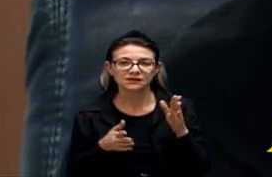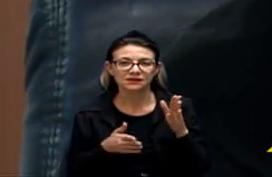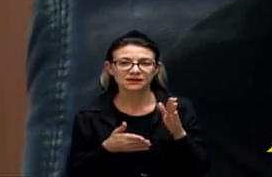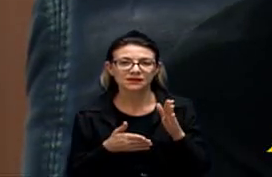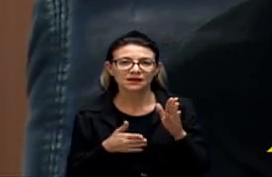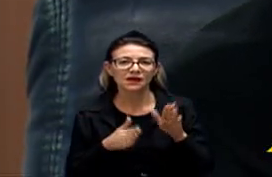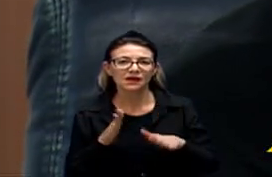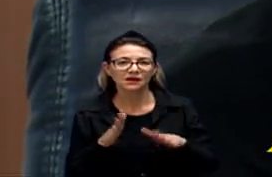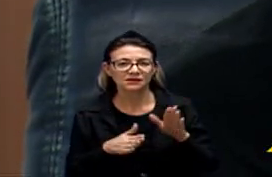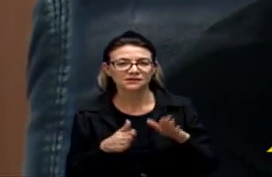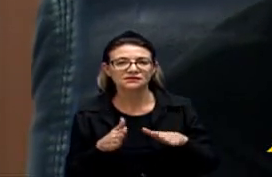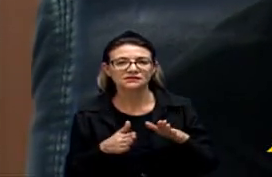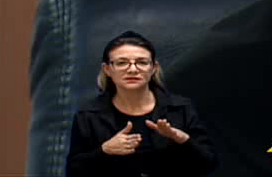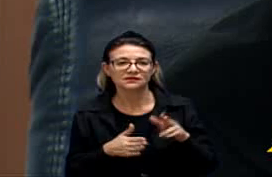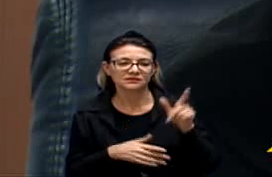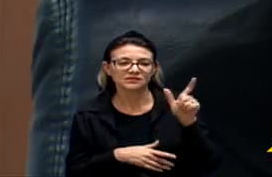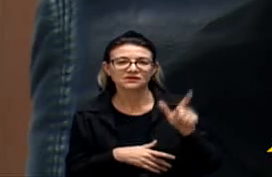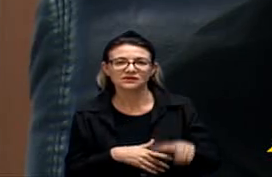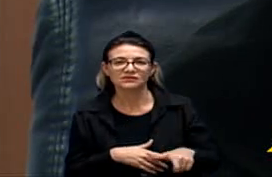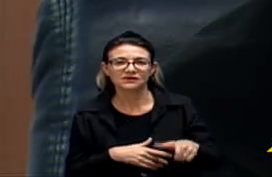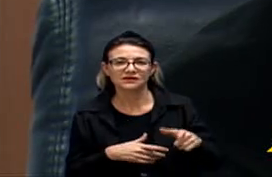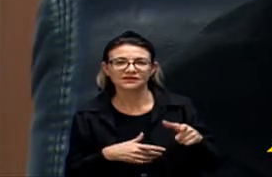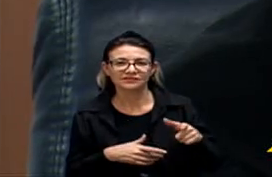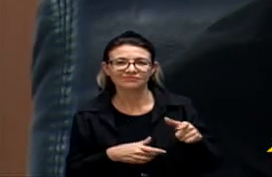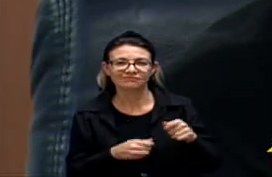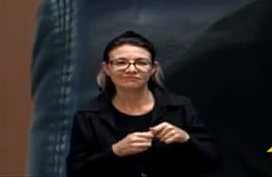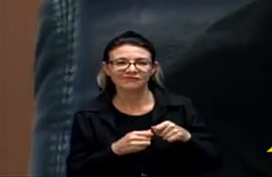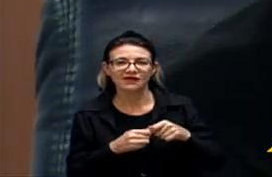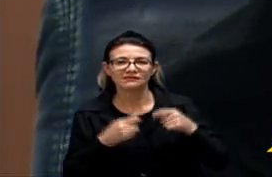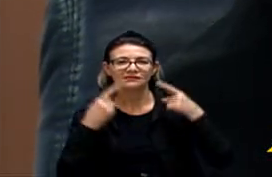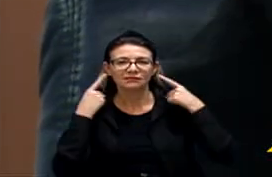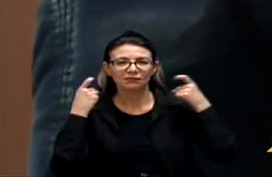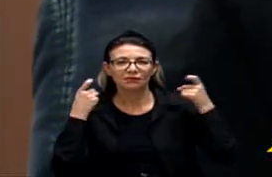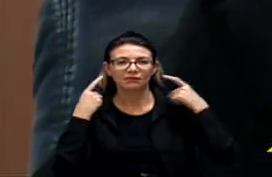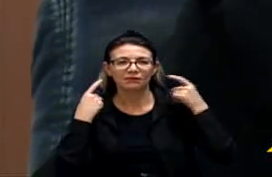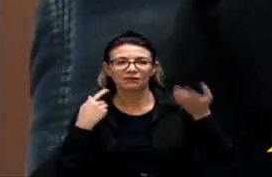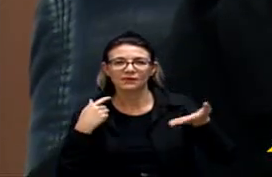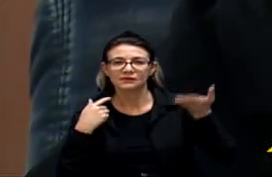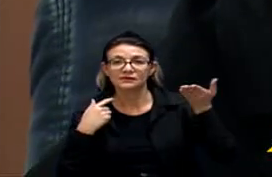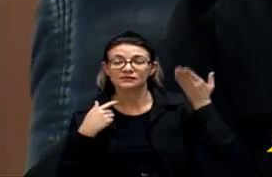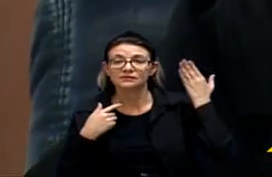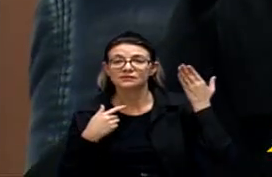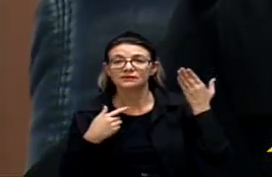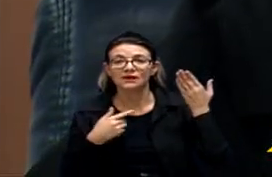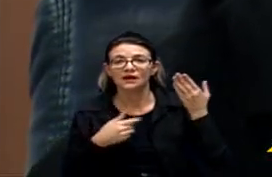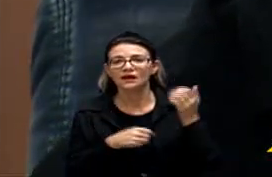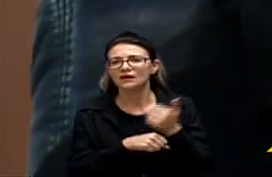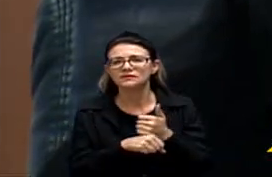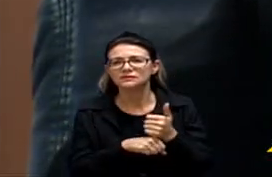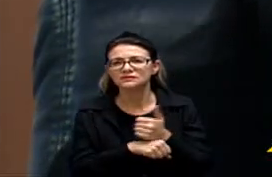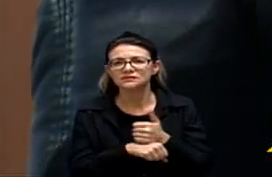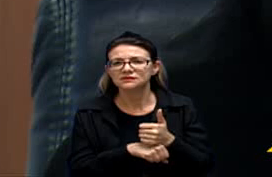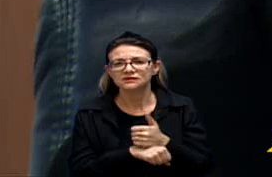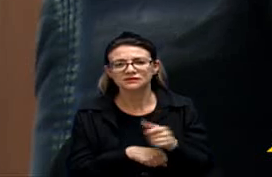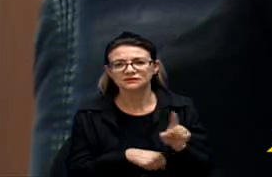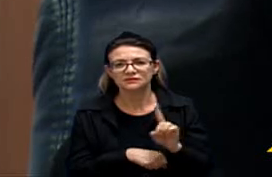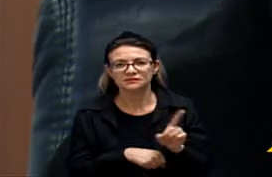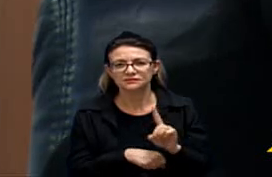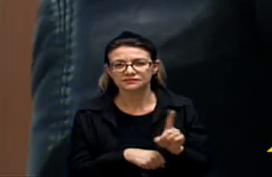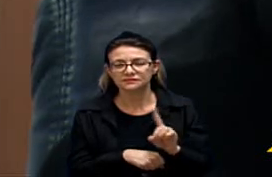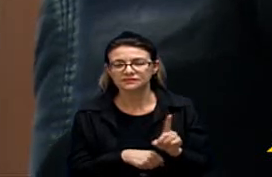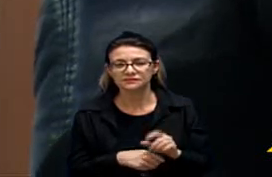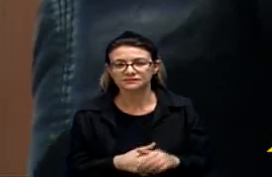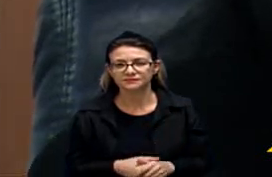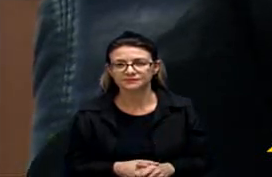são profissionais e nem cara que trabalha a semana inteira você pega as rodovias por exemplo aquela pessoa Claro tem condição que são